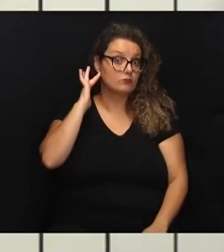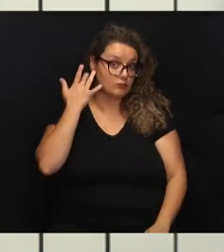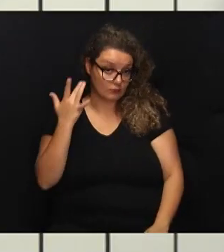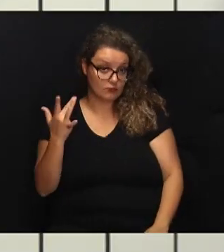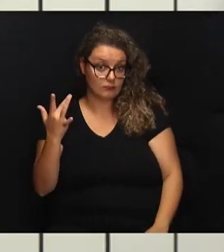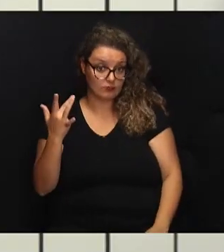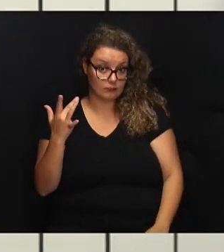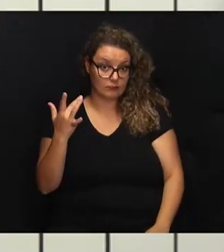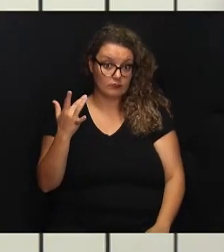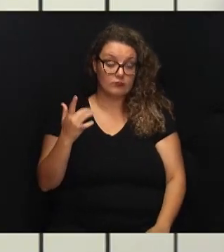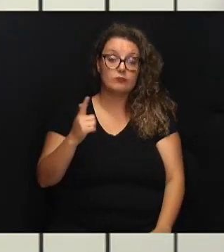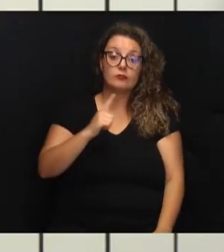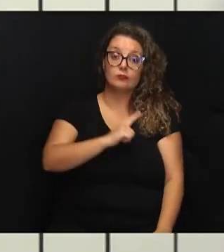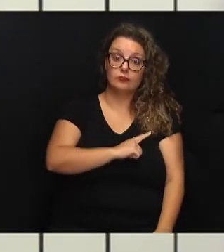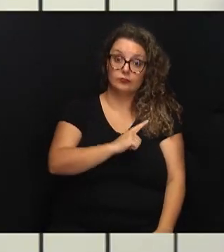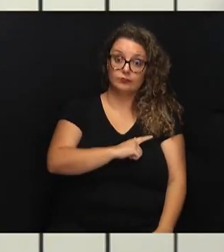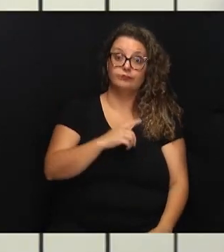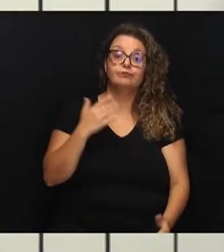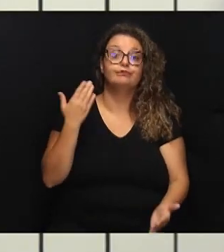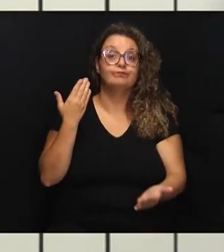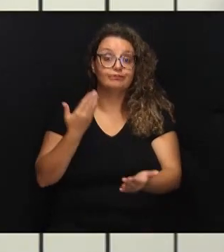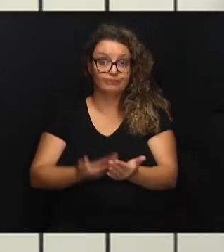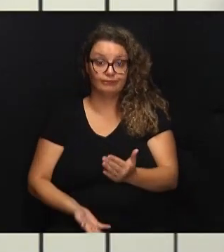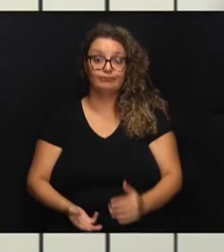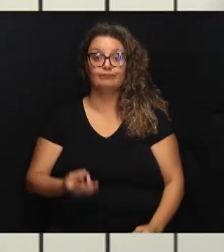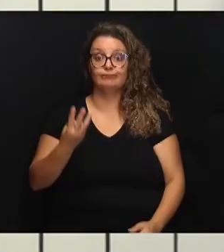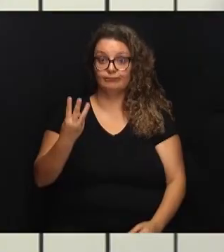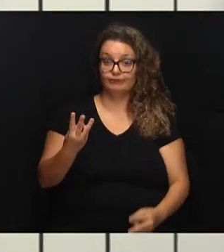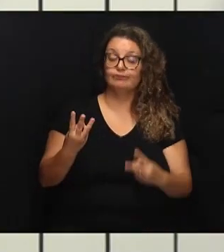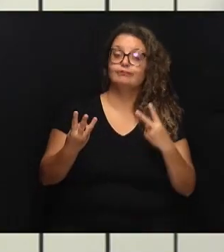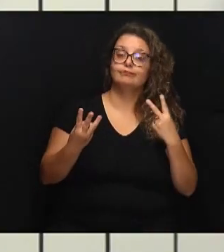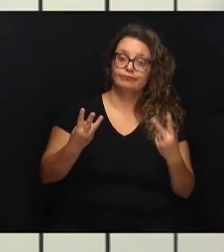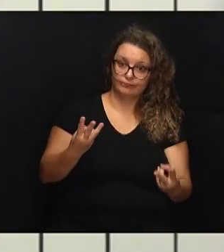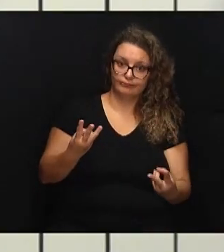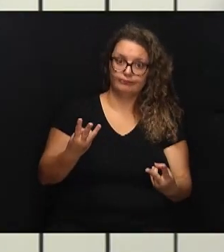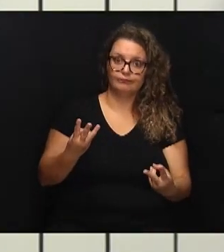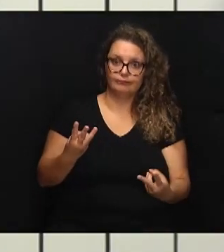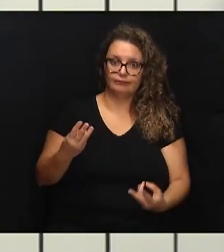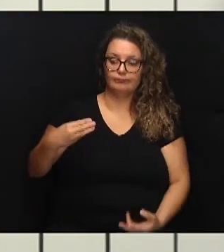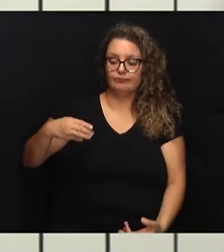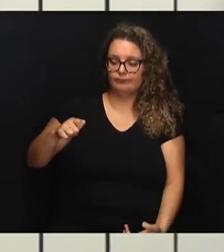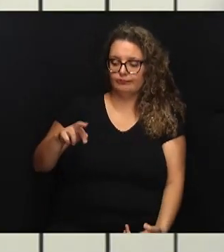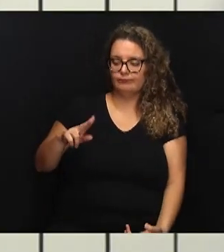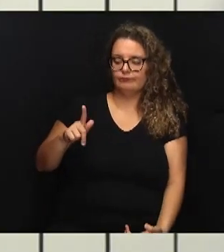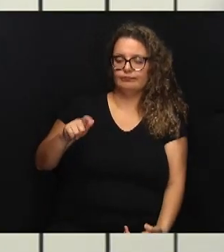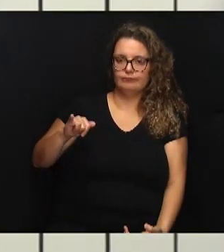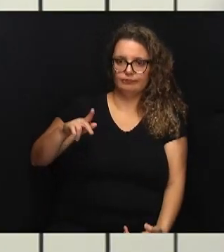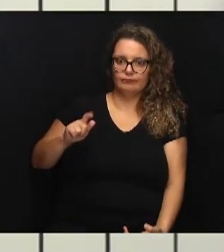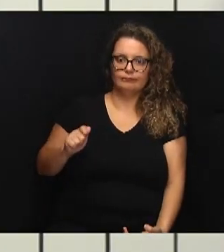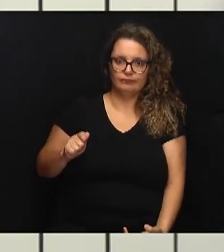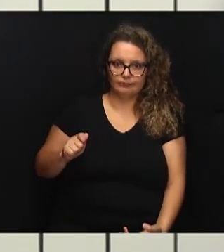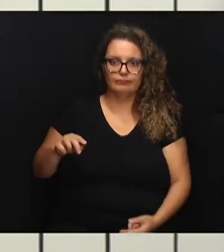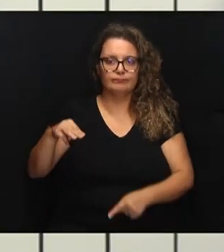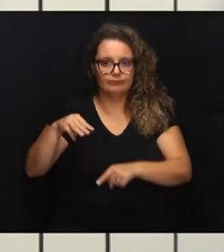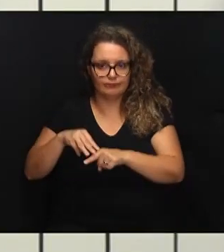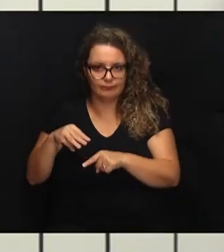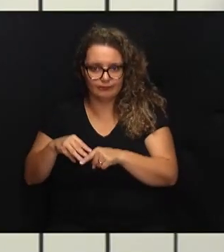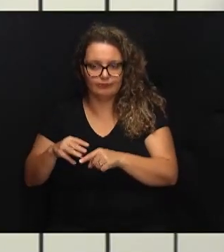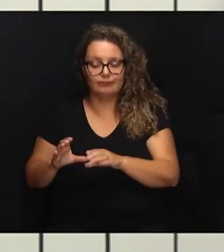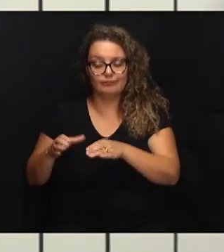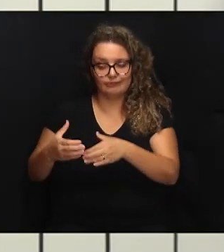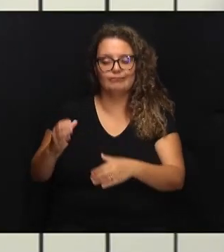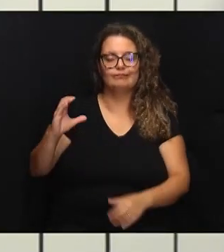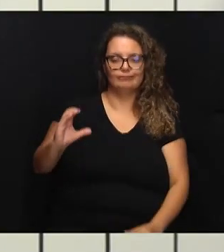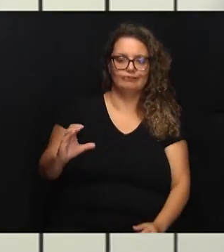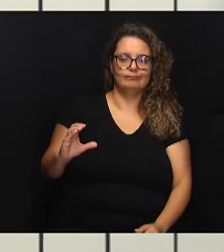Princesa, o Guarani perdeu por 3-2 para o Maringá na estreia da Série C. Com o